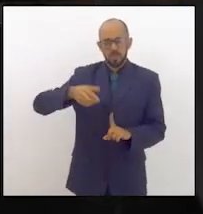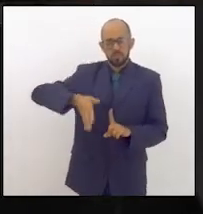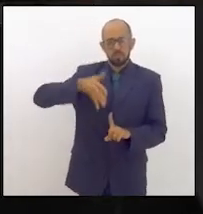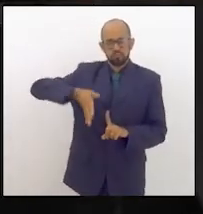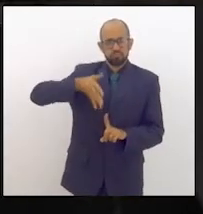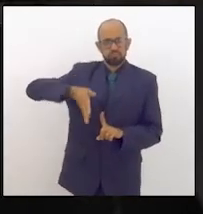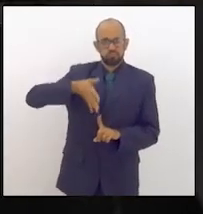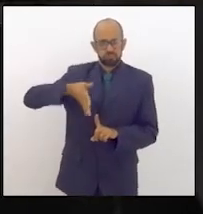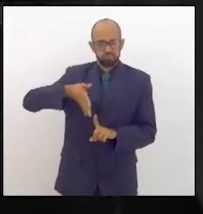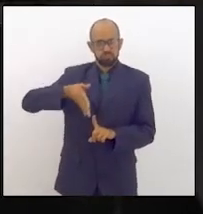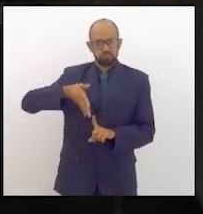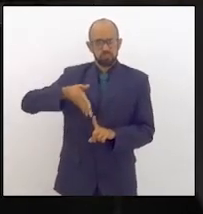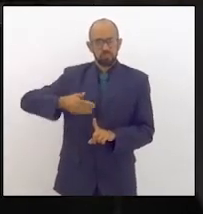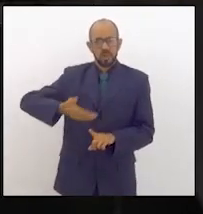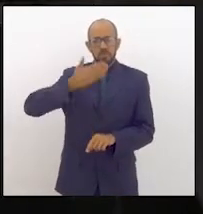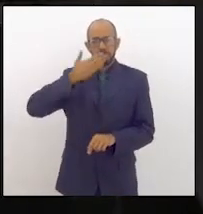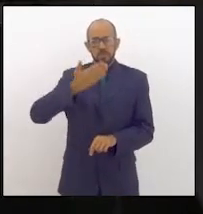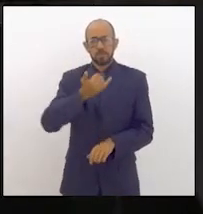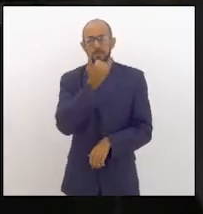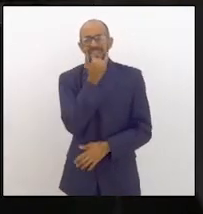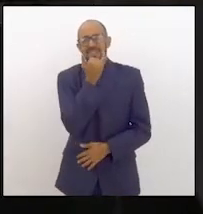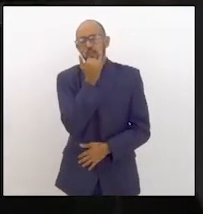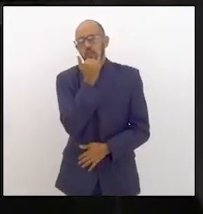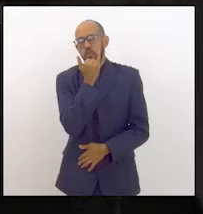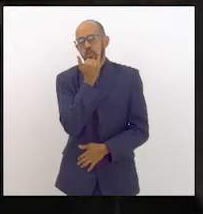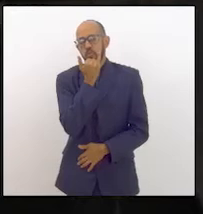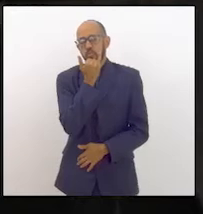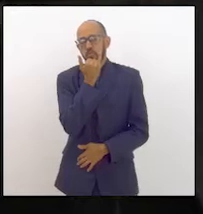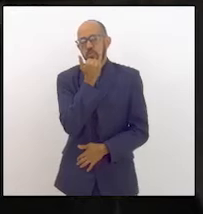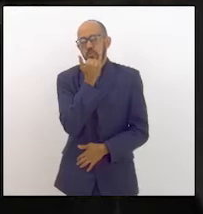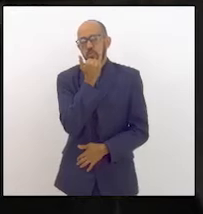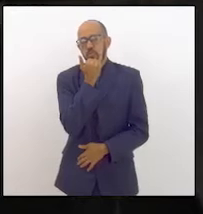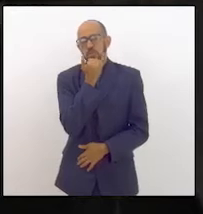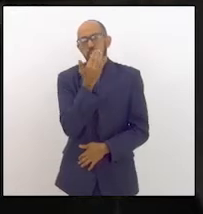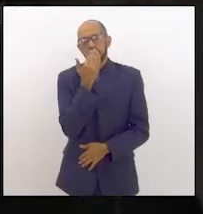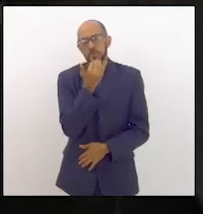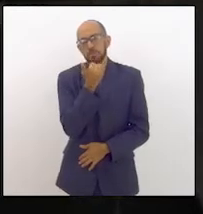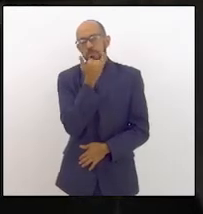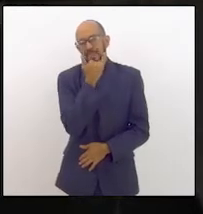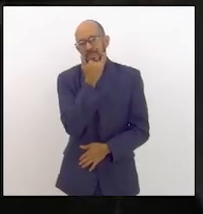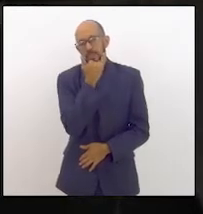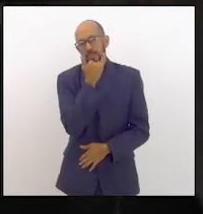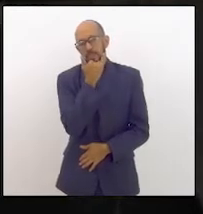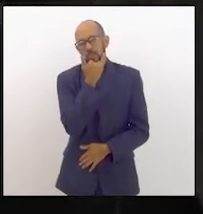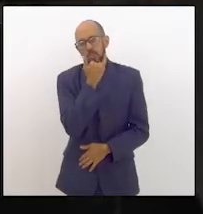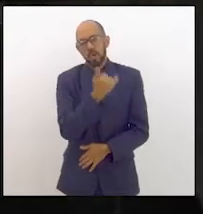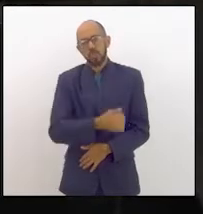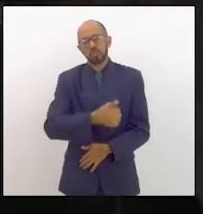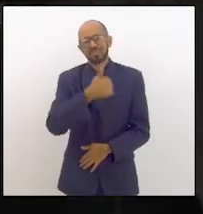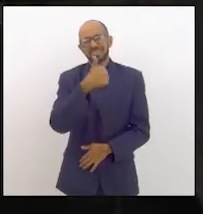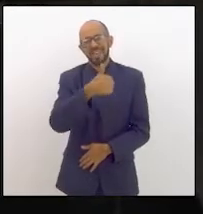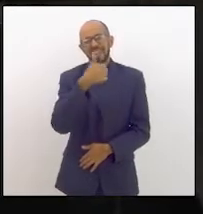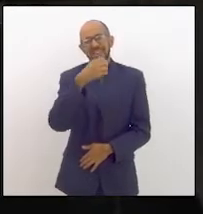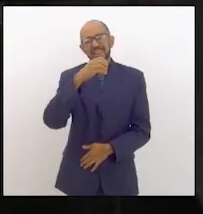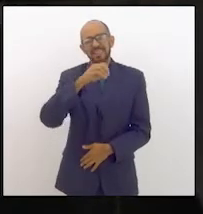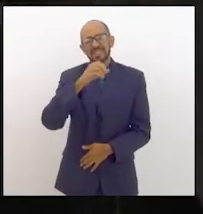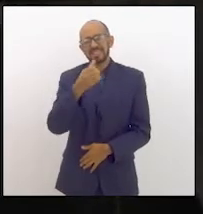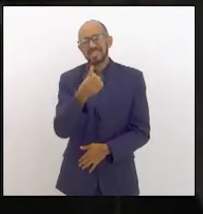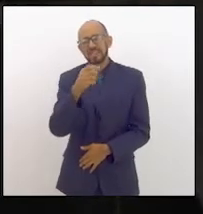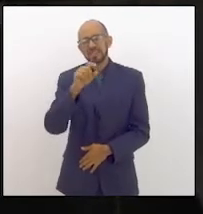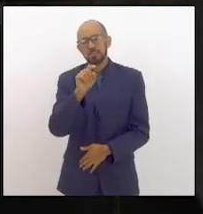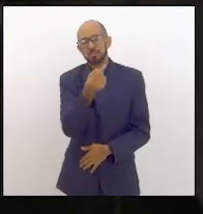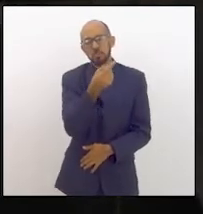plenário já pedi perdão perdão aos meus 106 1253